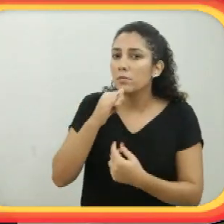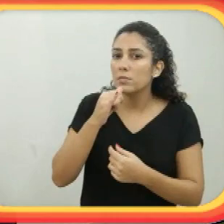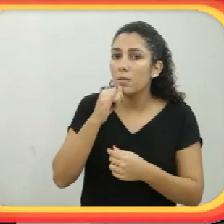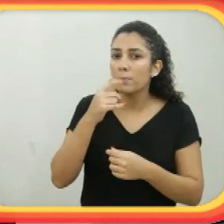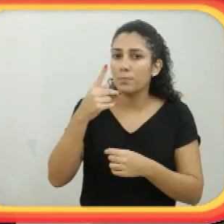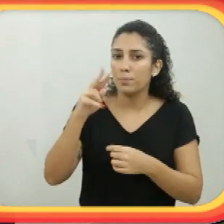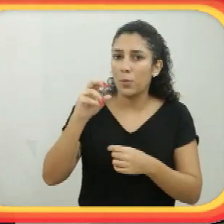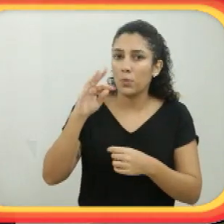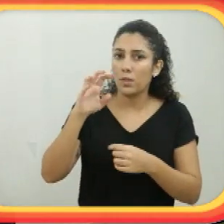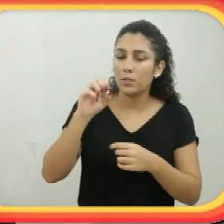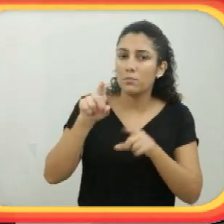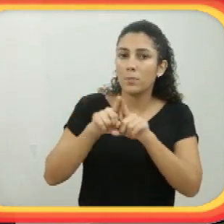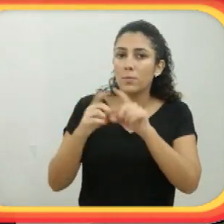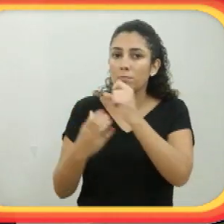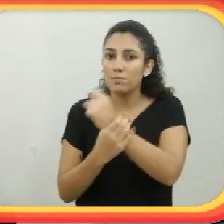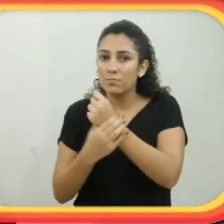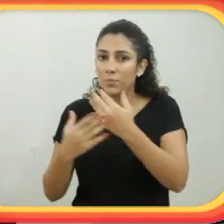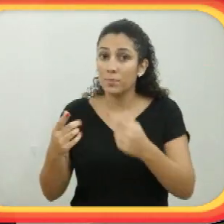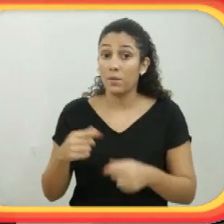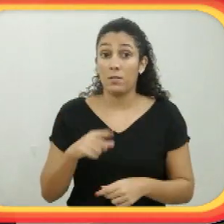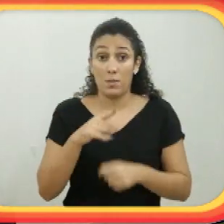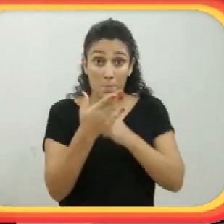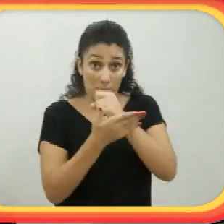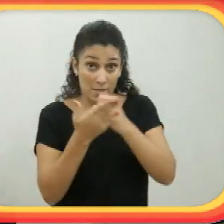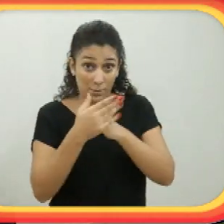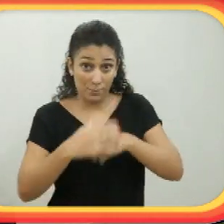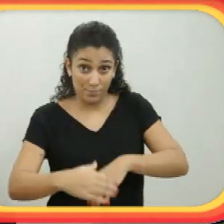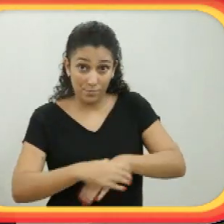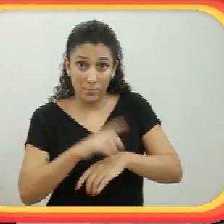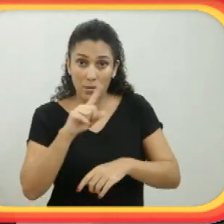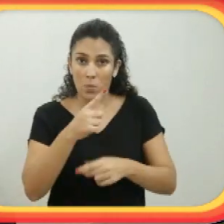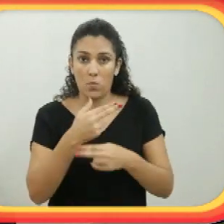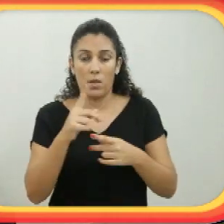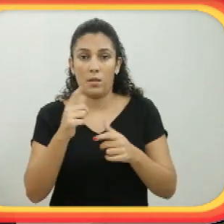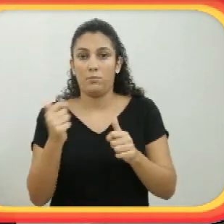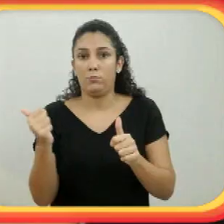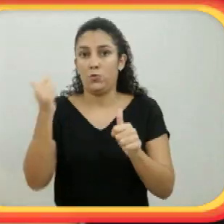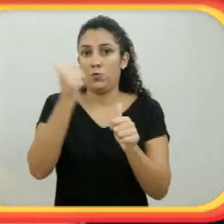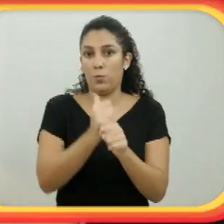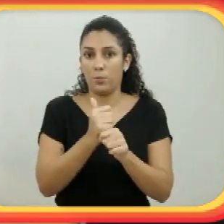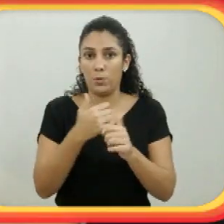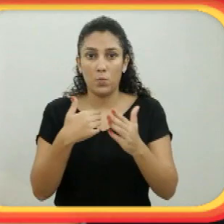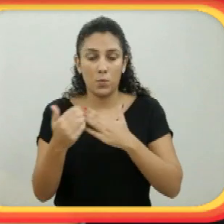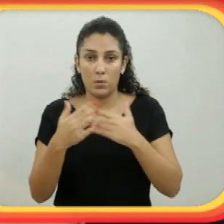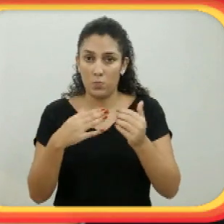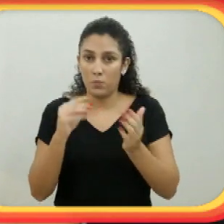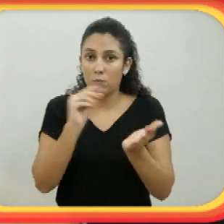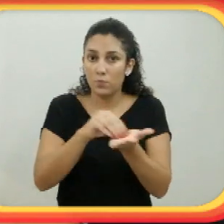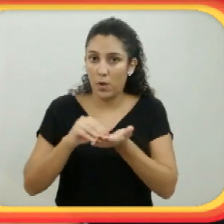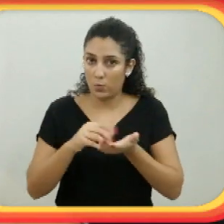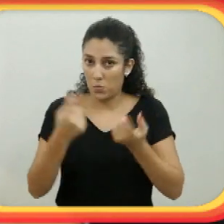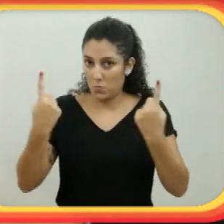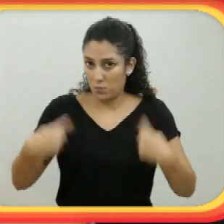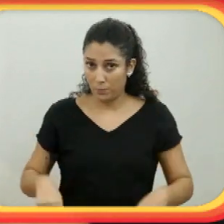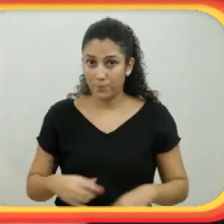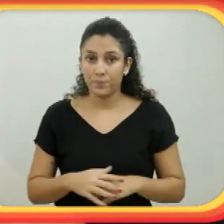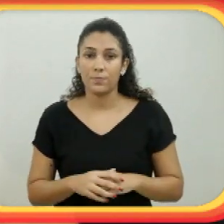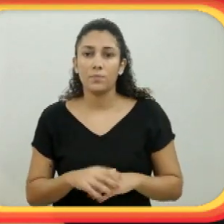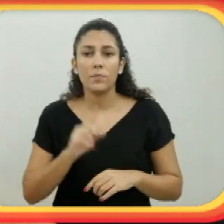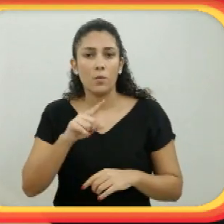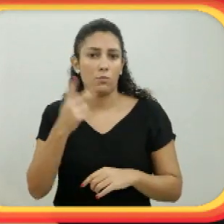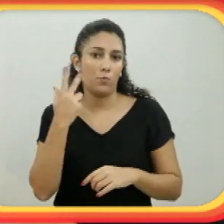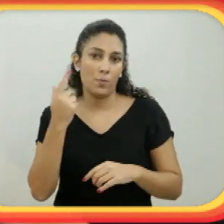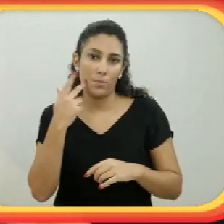órtese. Basicamente a prótese é uma coisa que visa substituir um membro que está faltando. Então ela é um componente que normalmente encaixa no